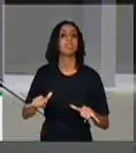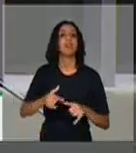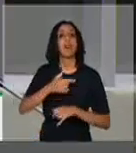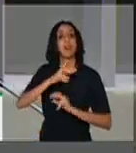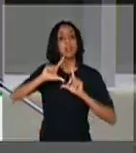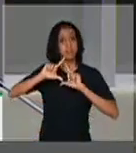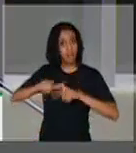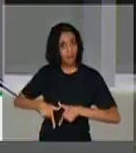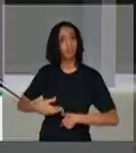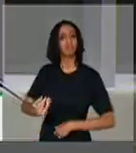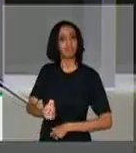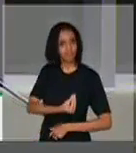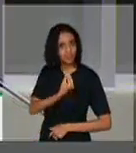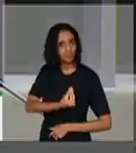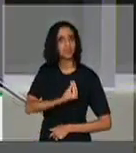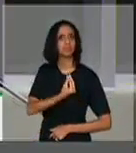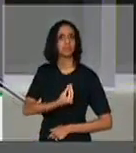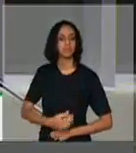vive.